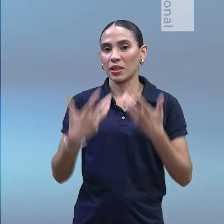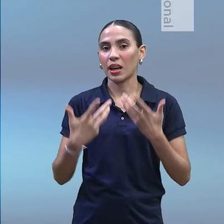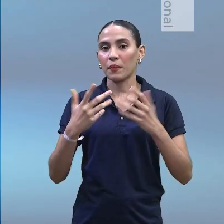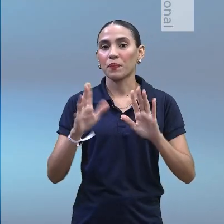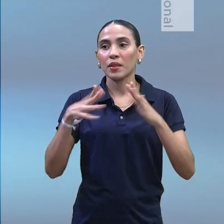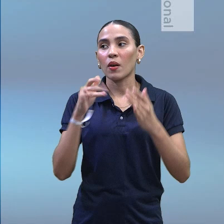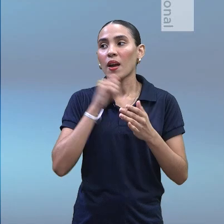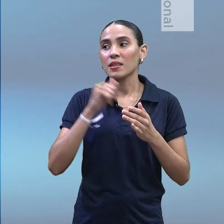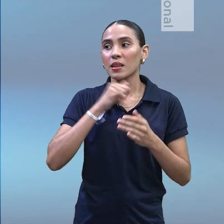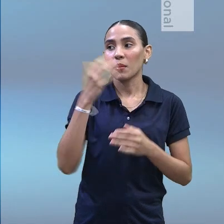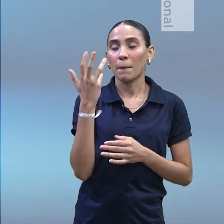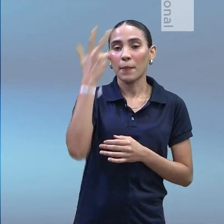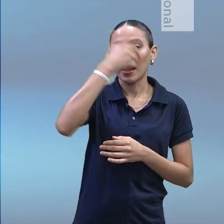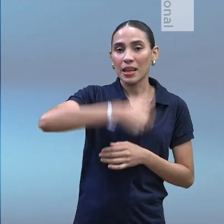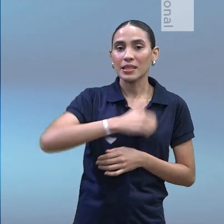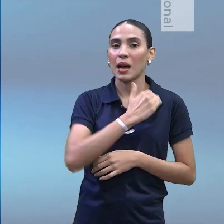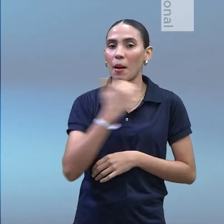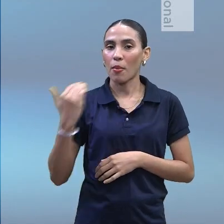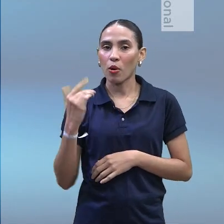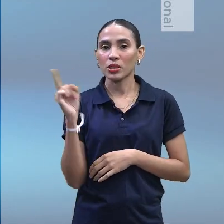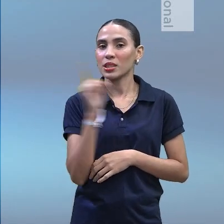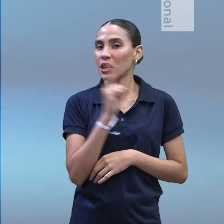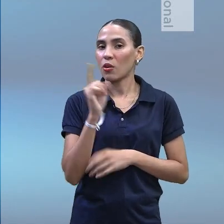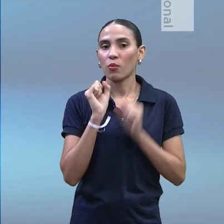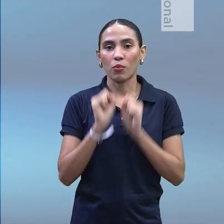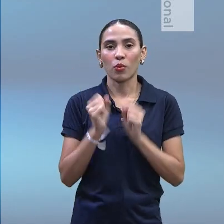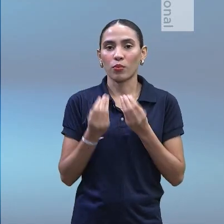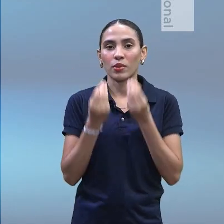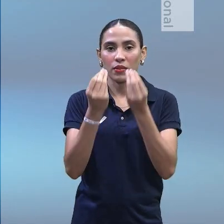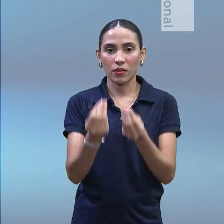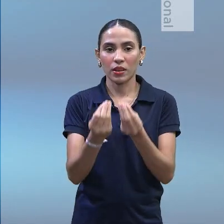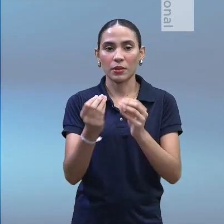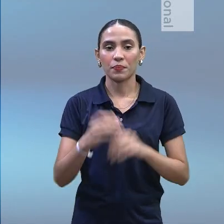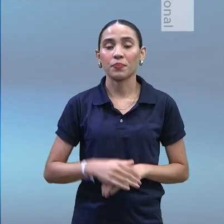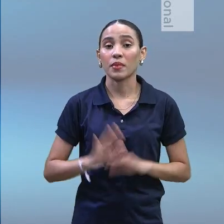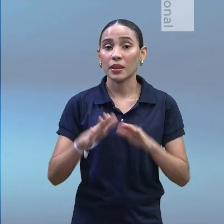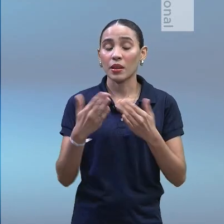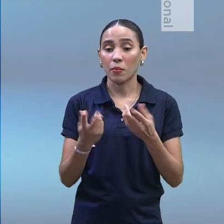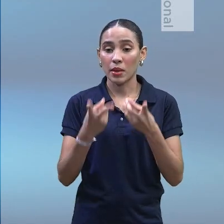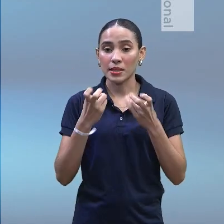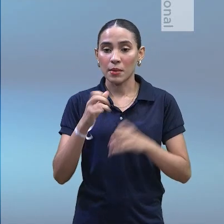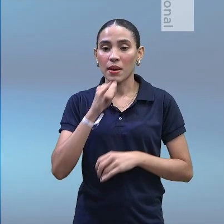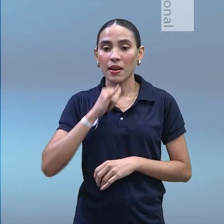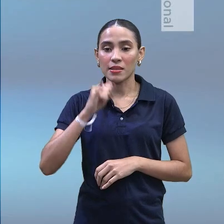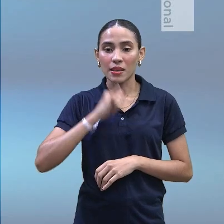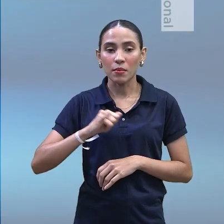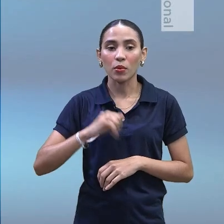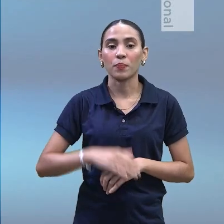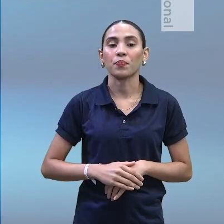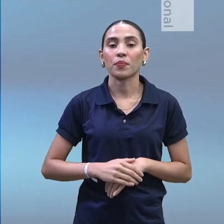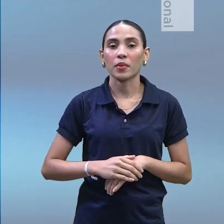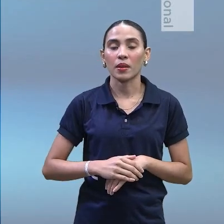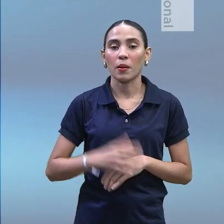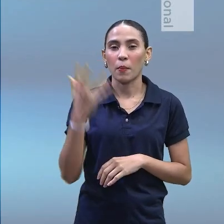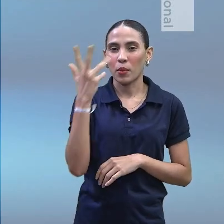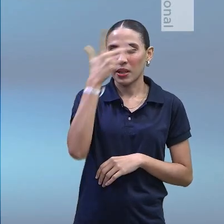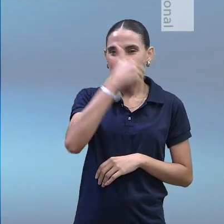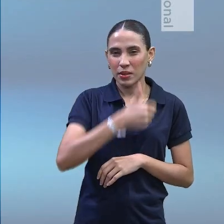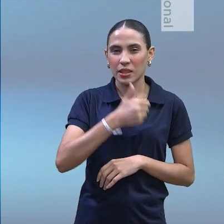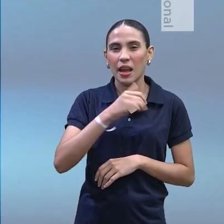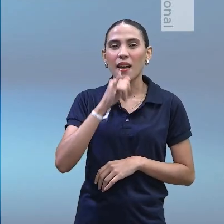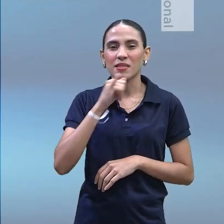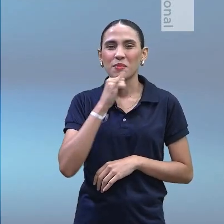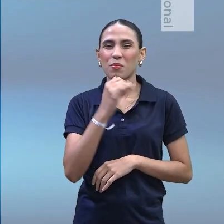a beleza que a morte não pôde devolver. Então observe que beleza, com sentido